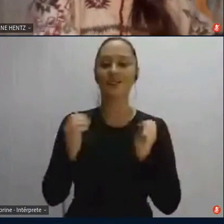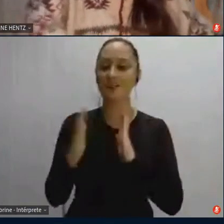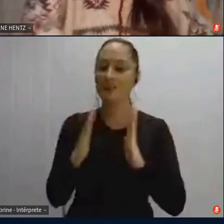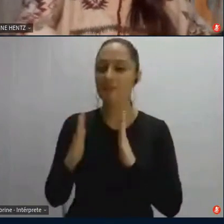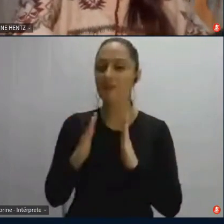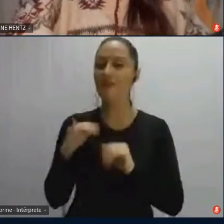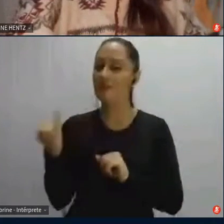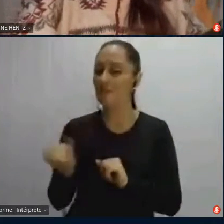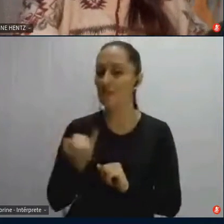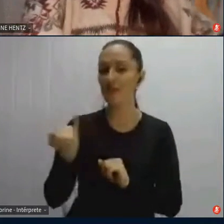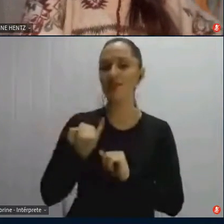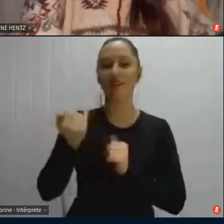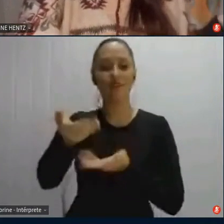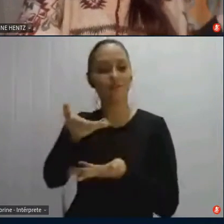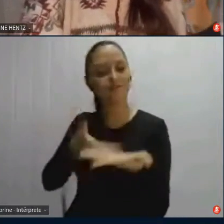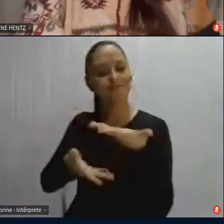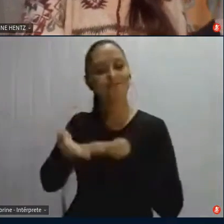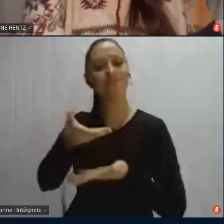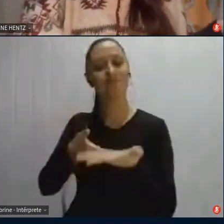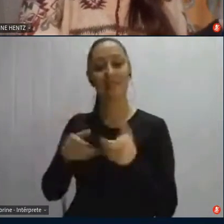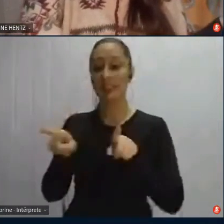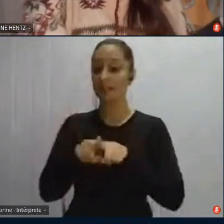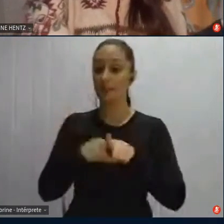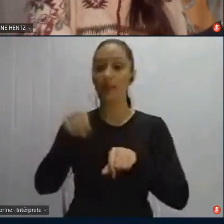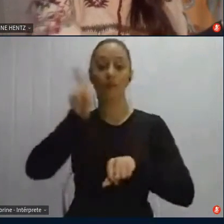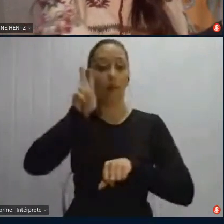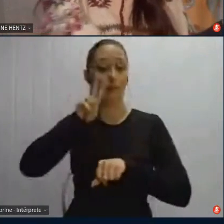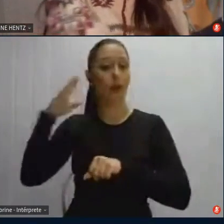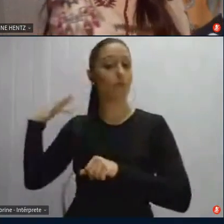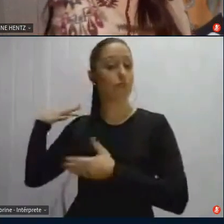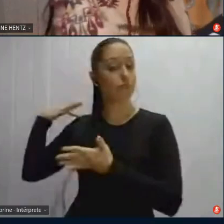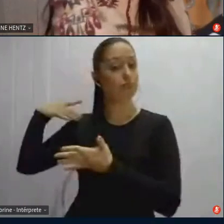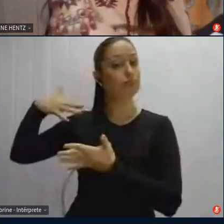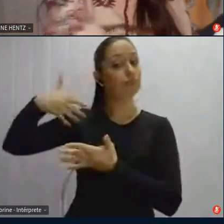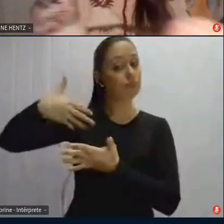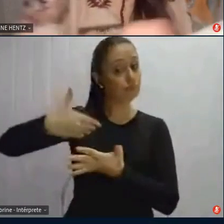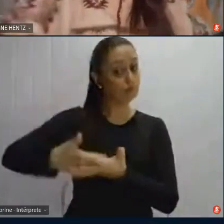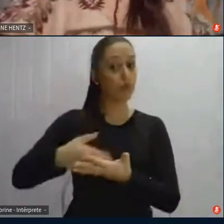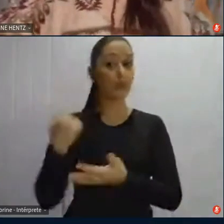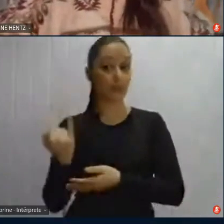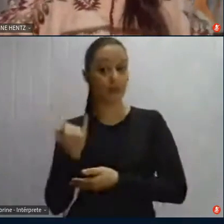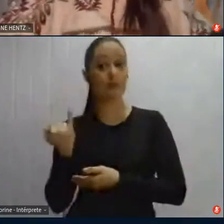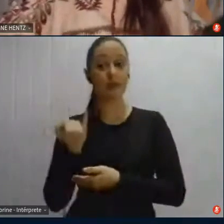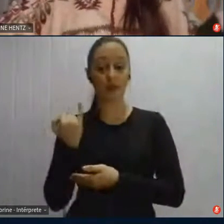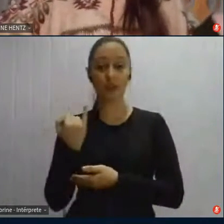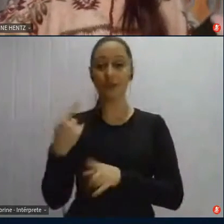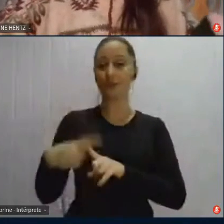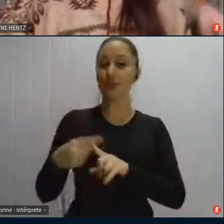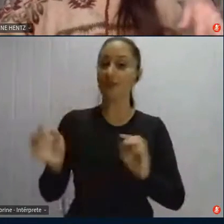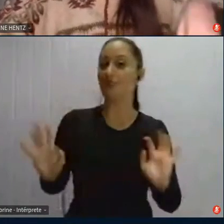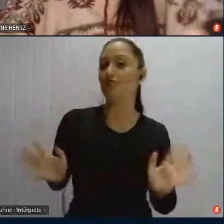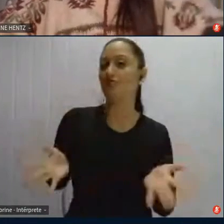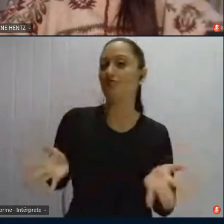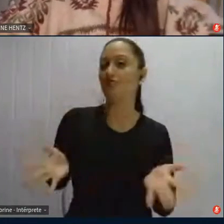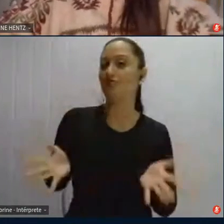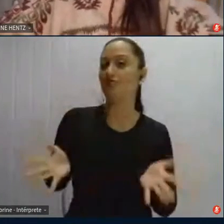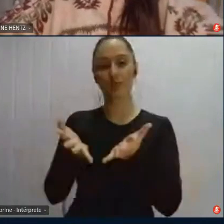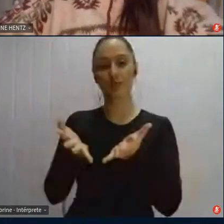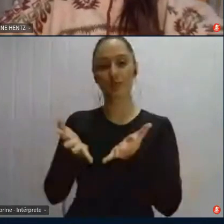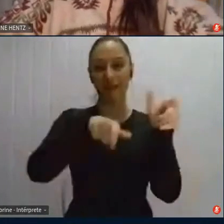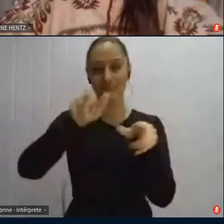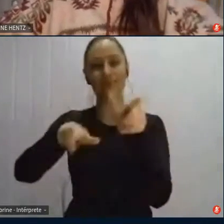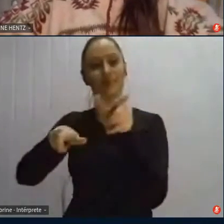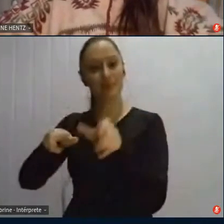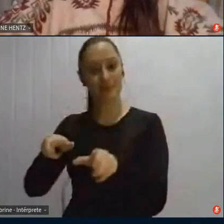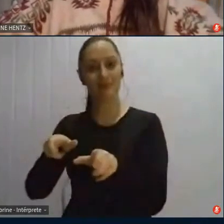trocas, e acho que esse resgate também é importante para uma forma de estímulo, né, às pessoas